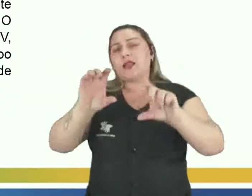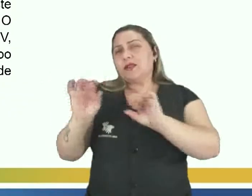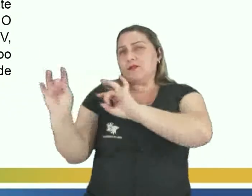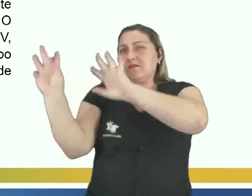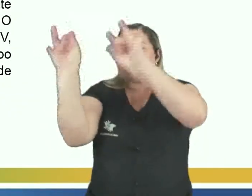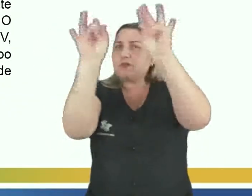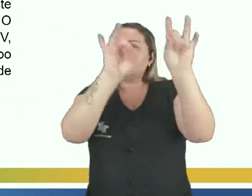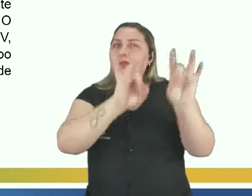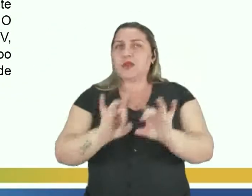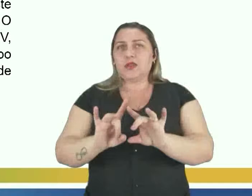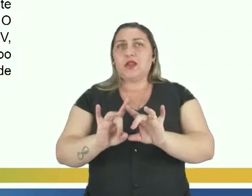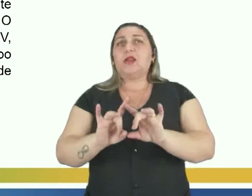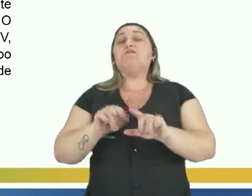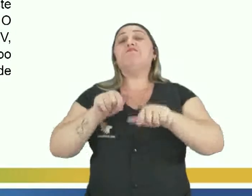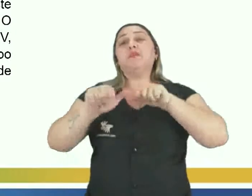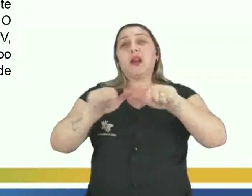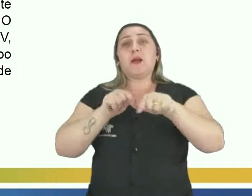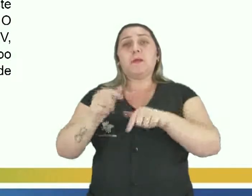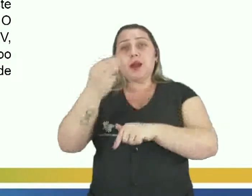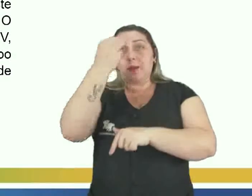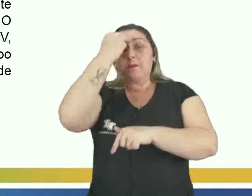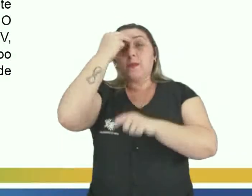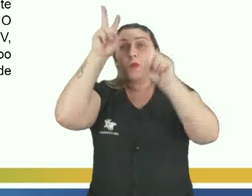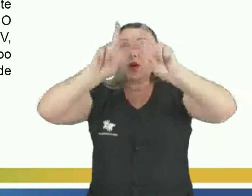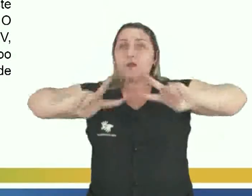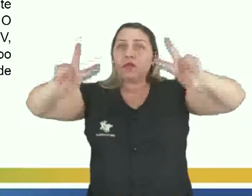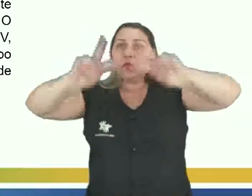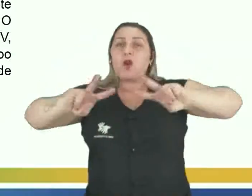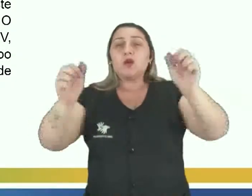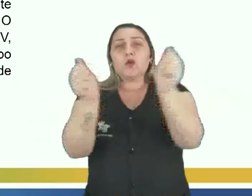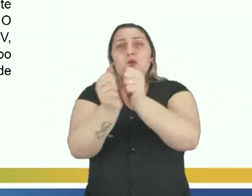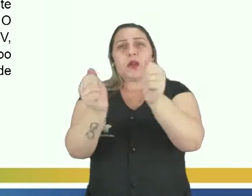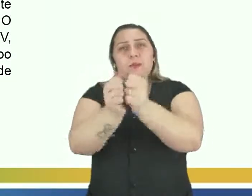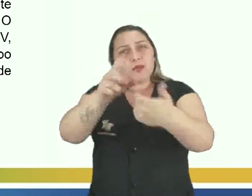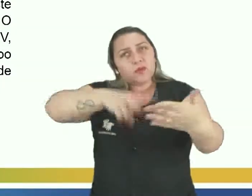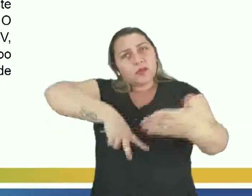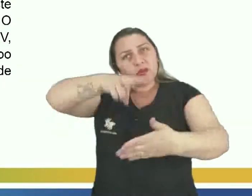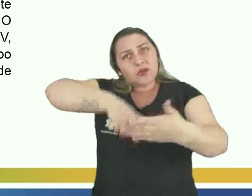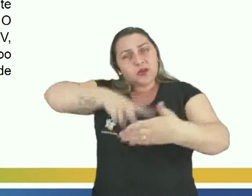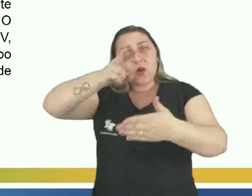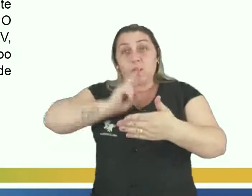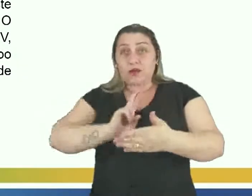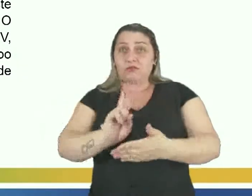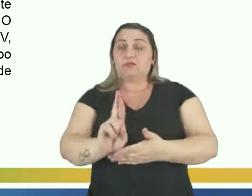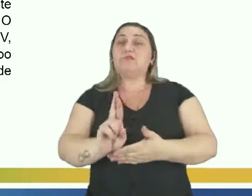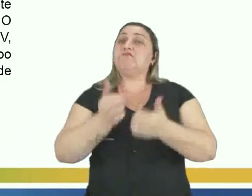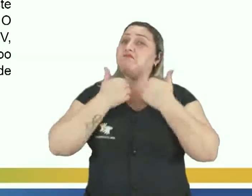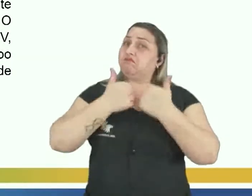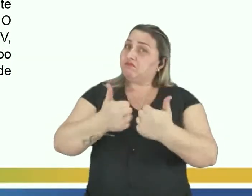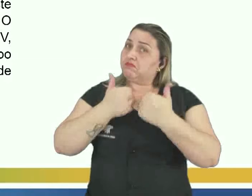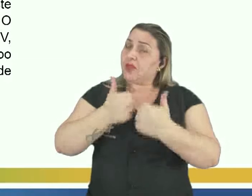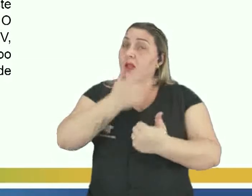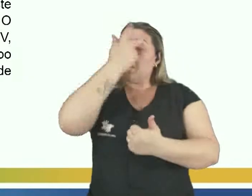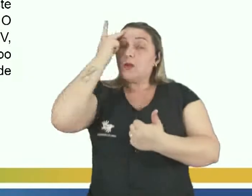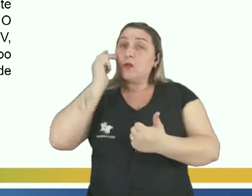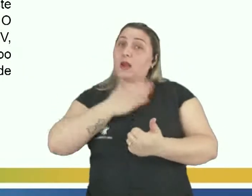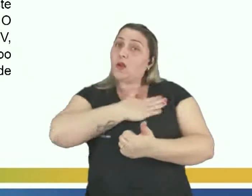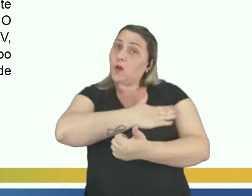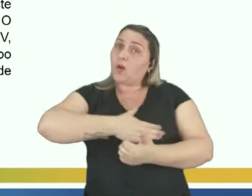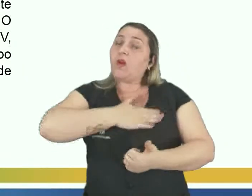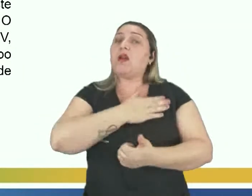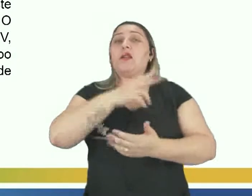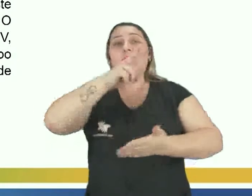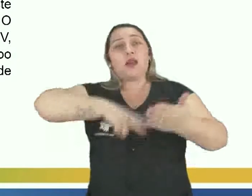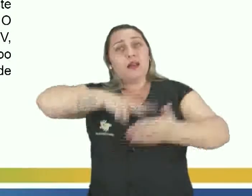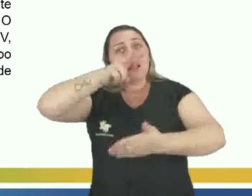especial neste caso, pois trabalha a memória visual juntamente com a de leitura. O resultado é alguém interessado em ler,